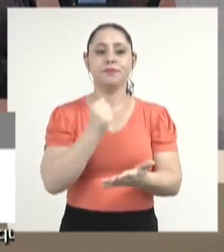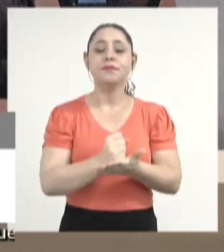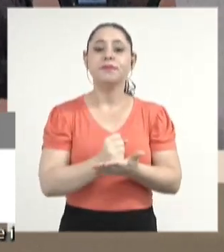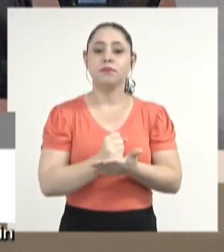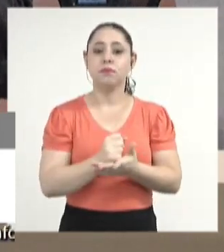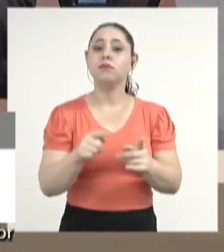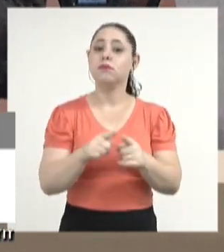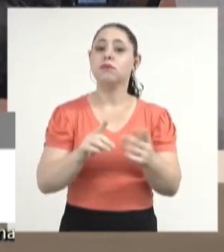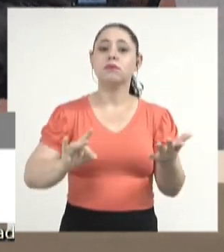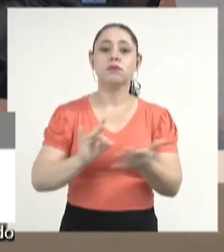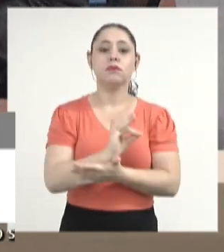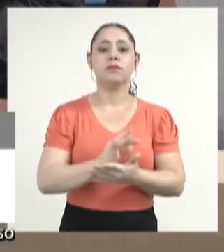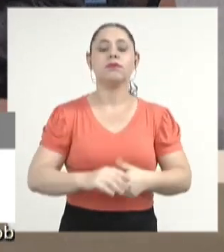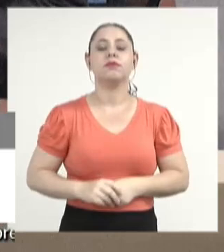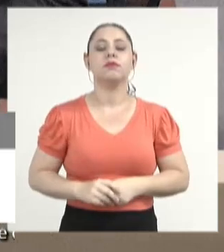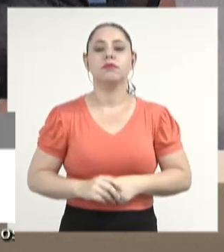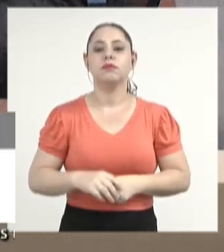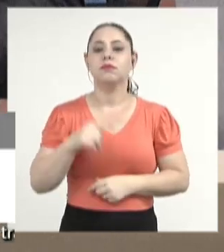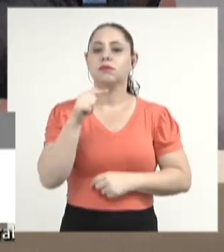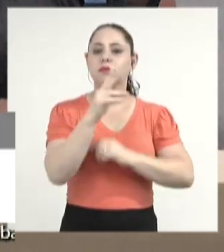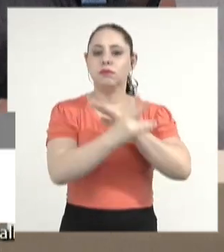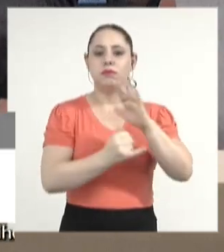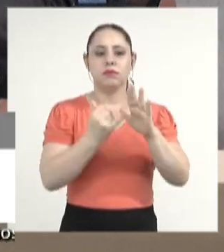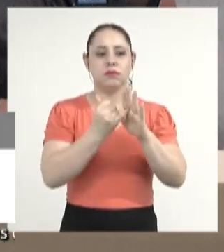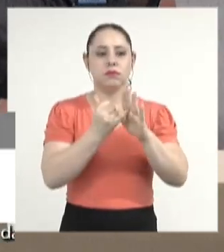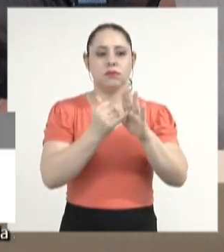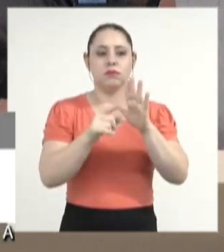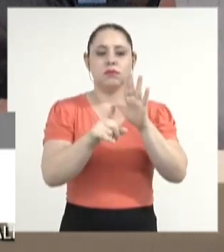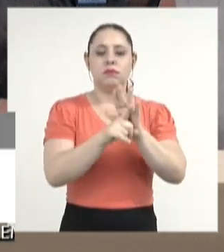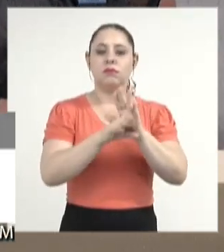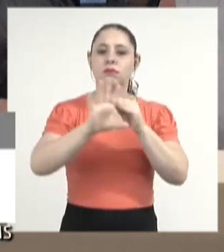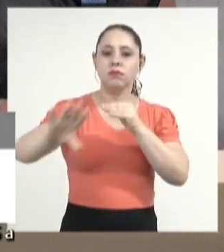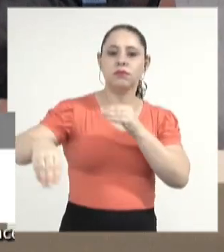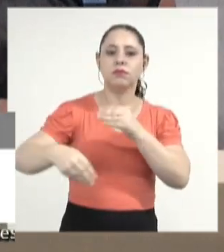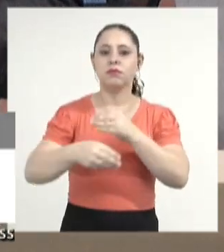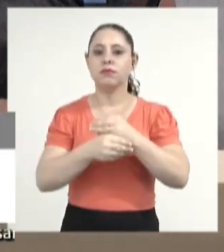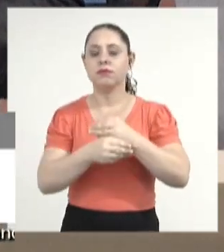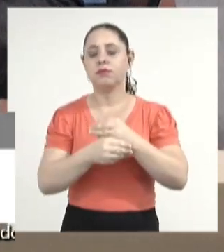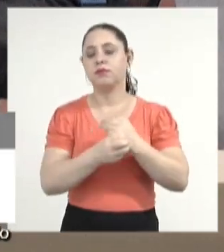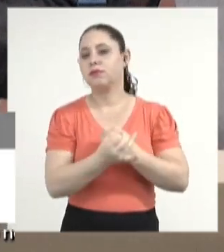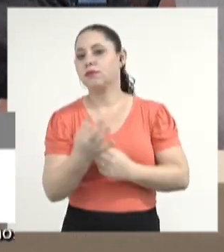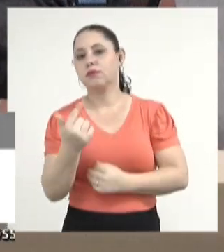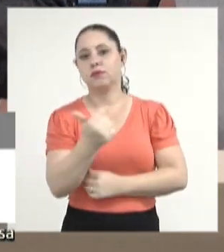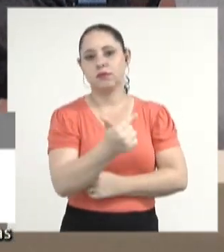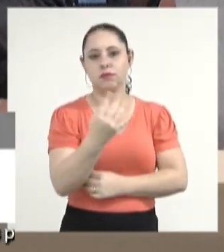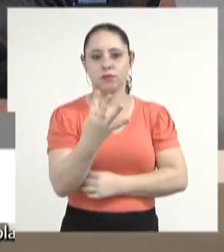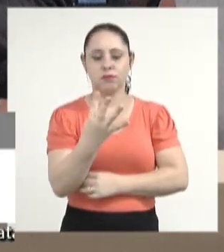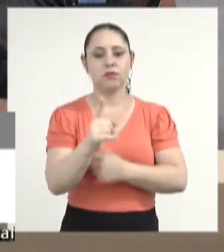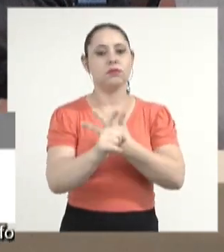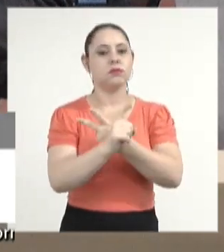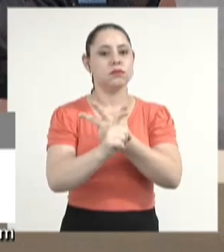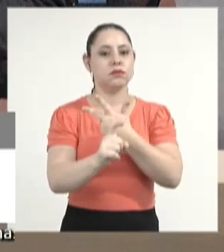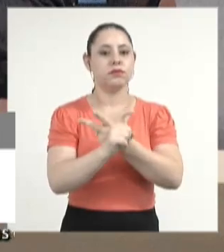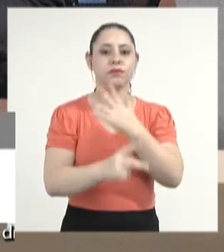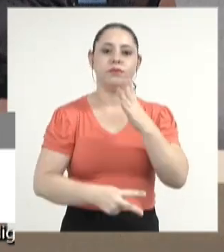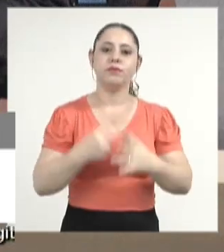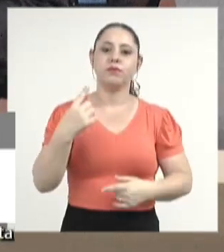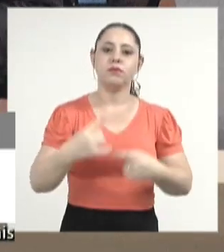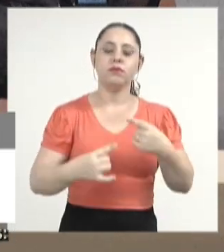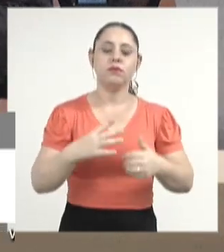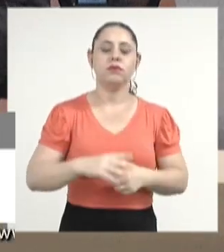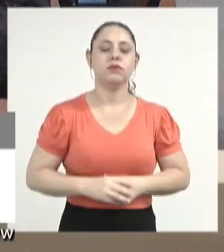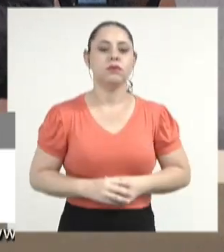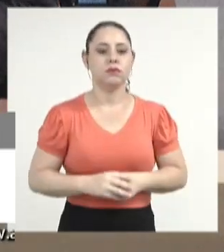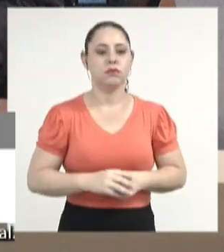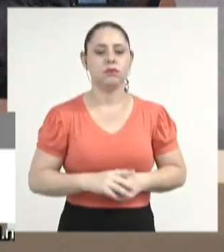notoriais e de registros. O sétimo item é o projeto de lei complementar de número 24 do Executivo, em segunda